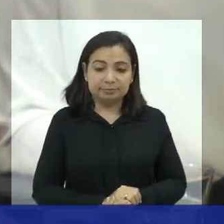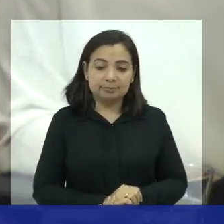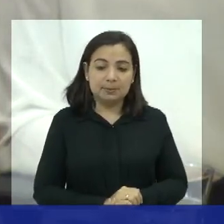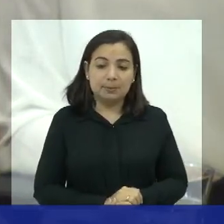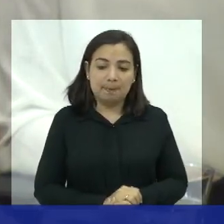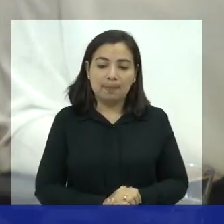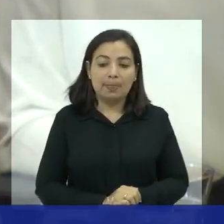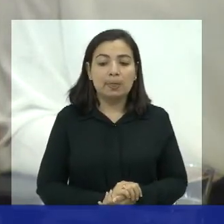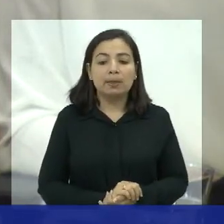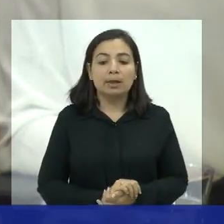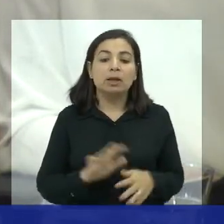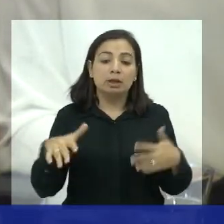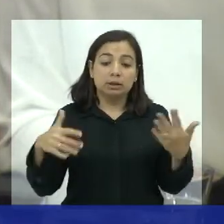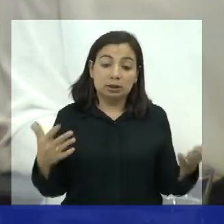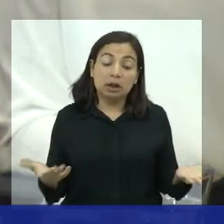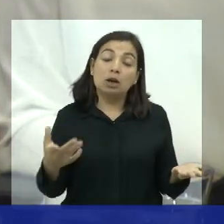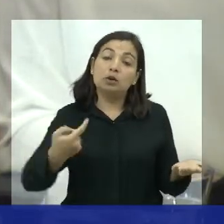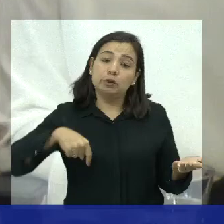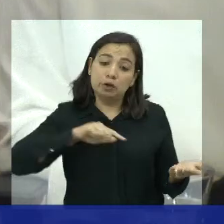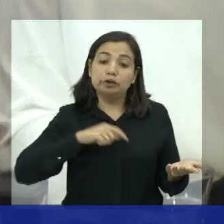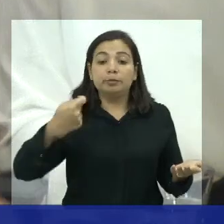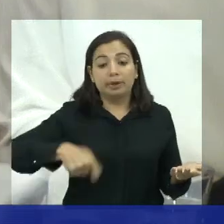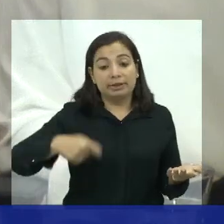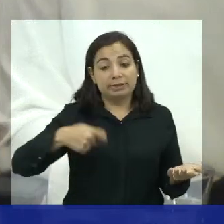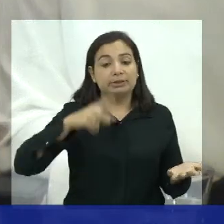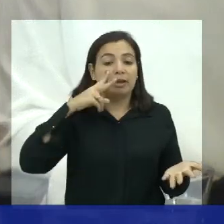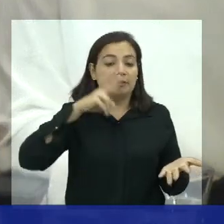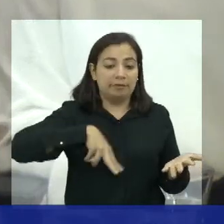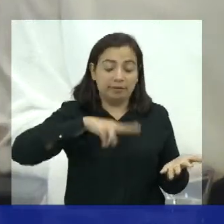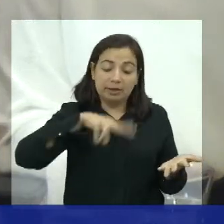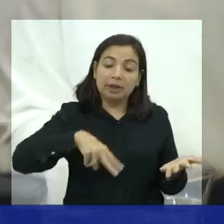Então, gente, são coisas que a gente tem que observar, que